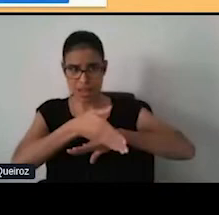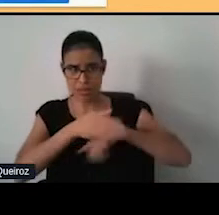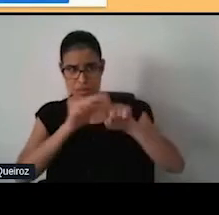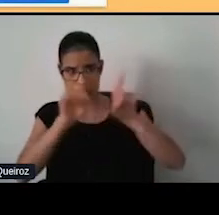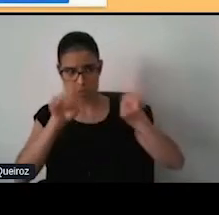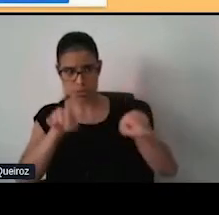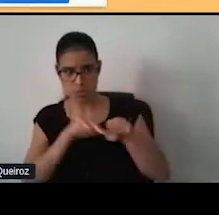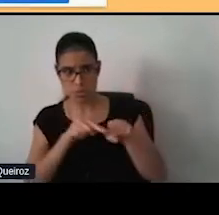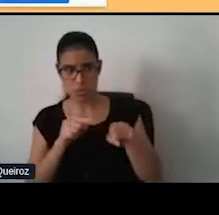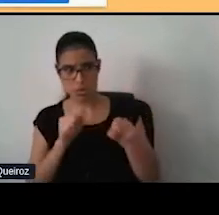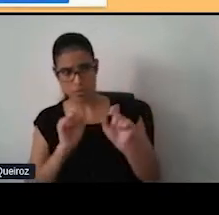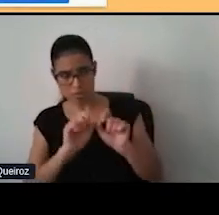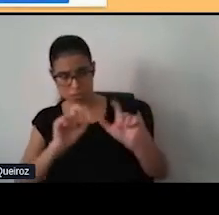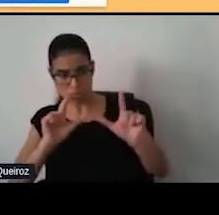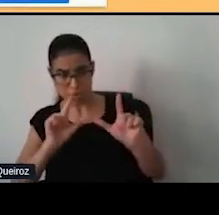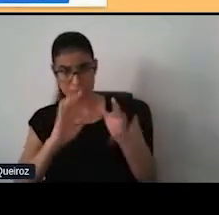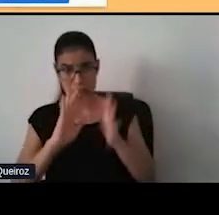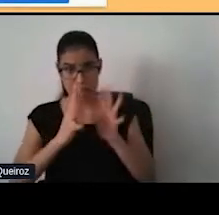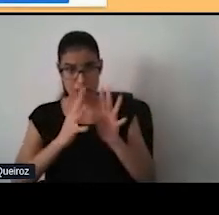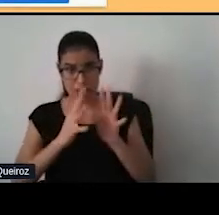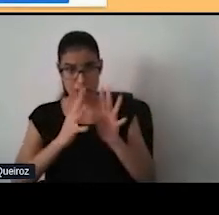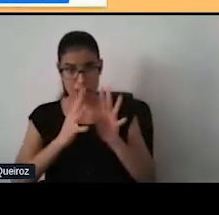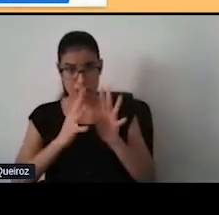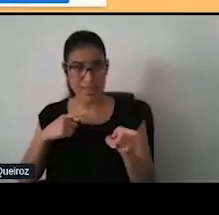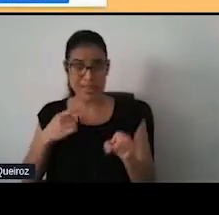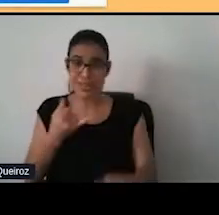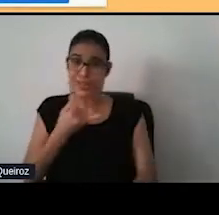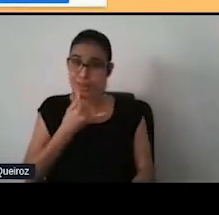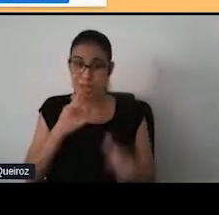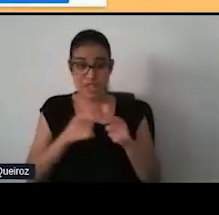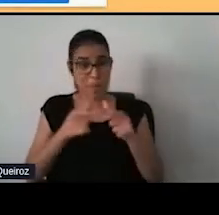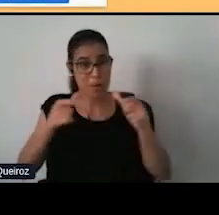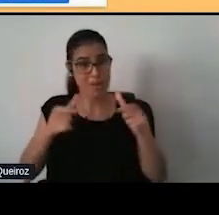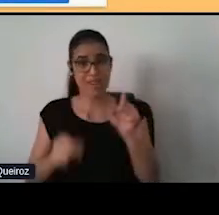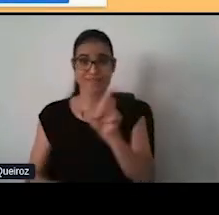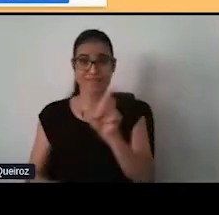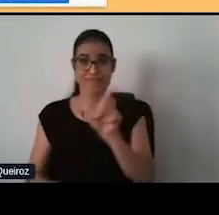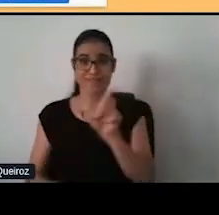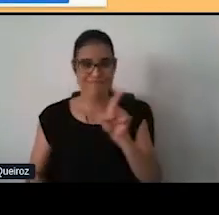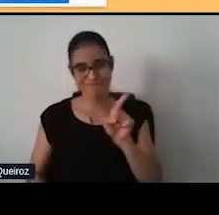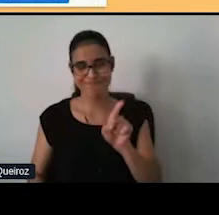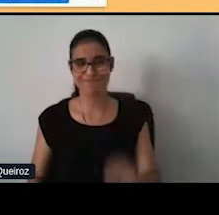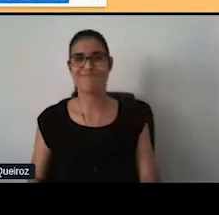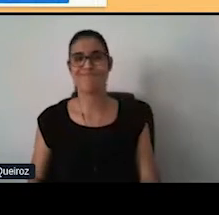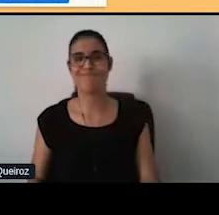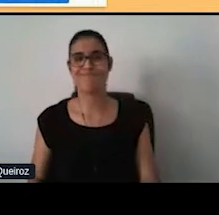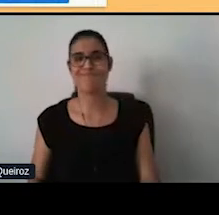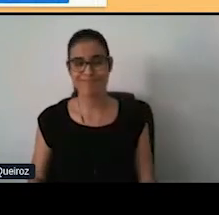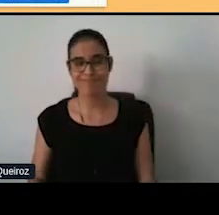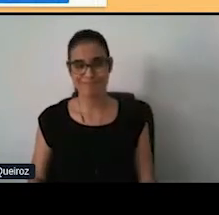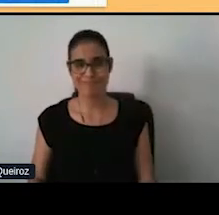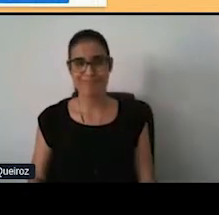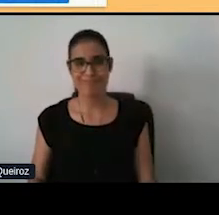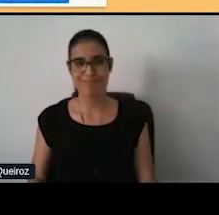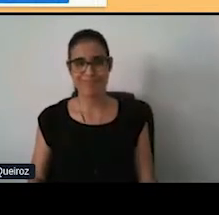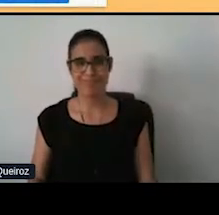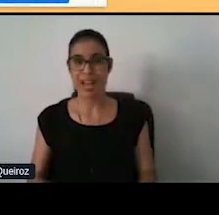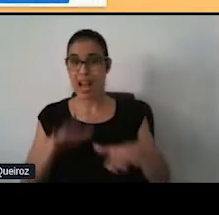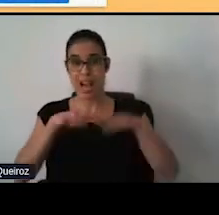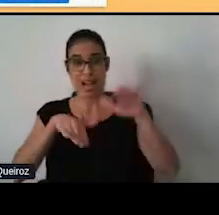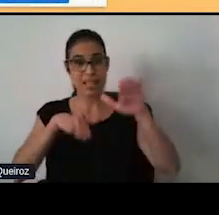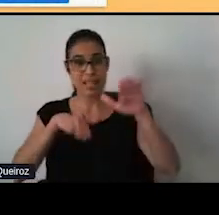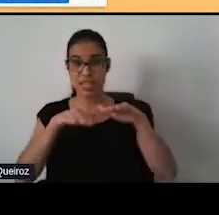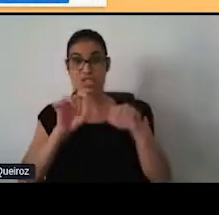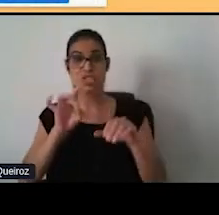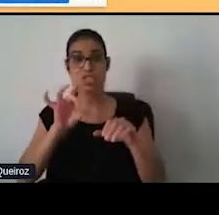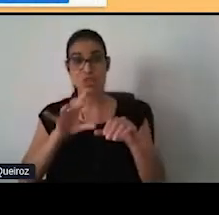aplicação? Infelizmente, não. Então, acaba que ela faz uma análise apenas do nosso